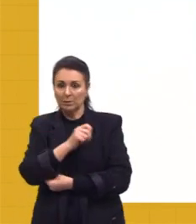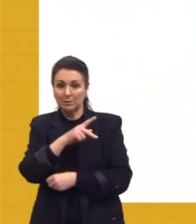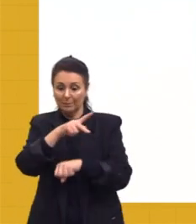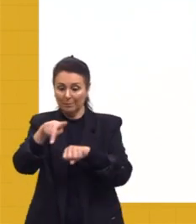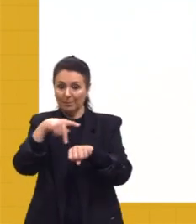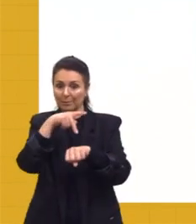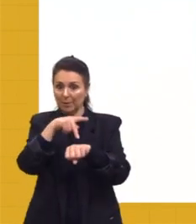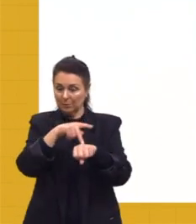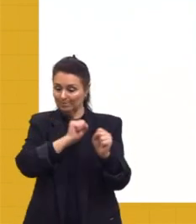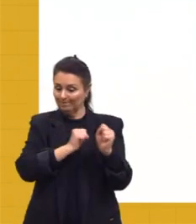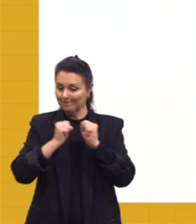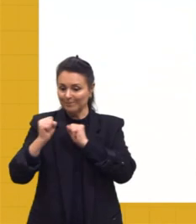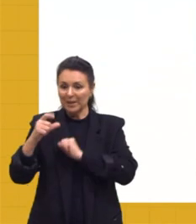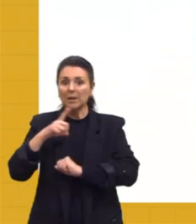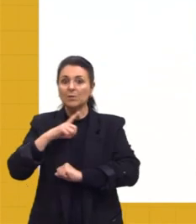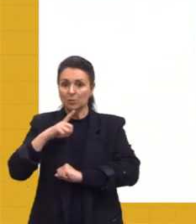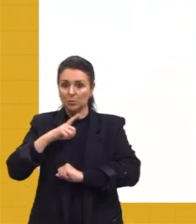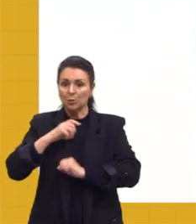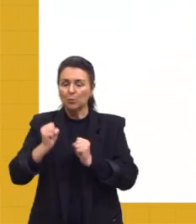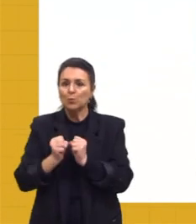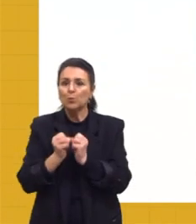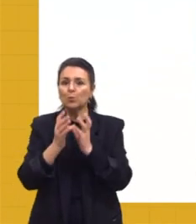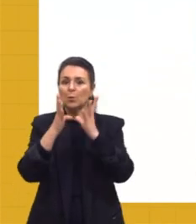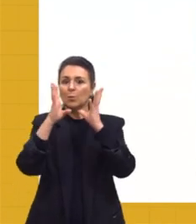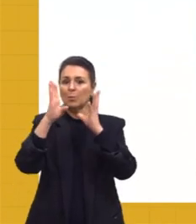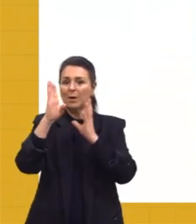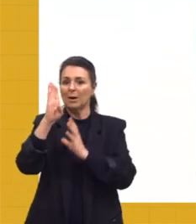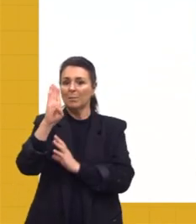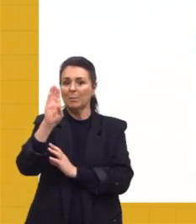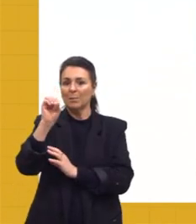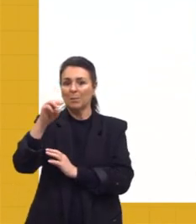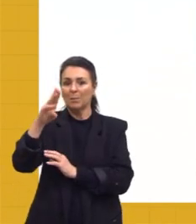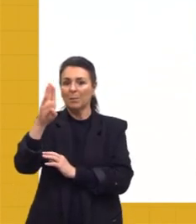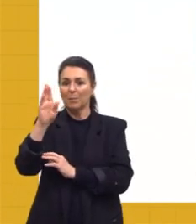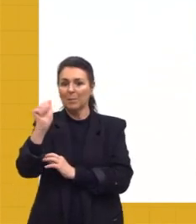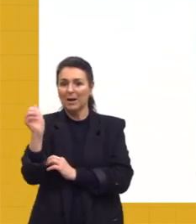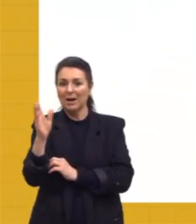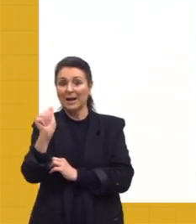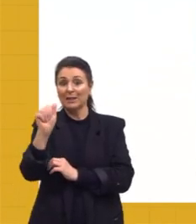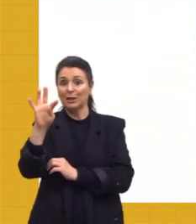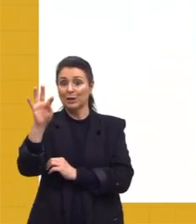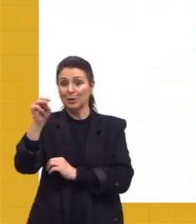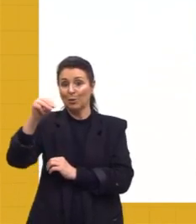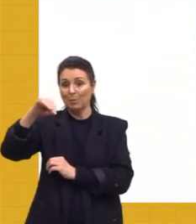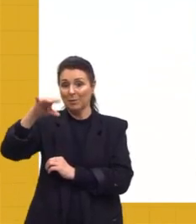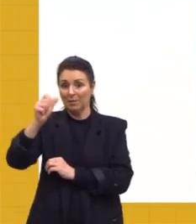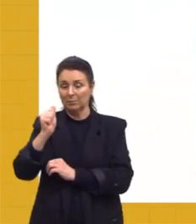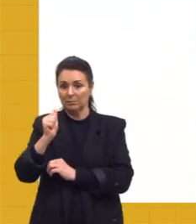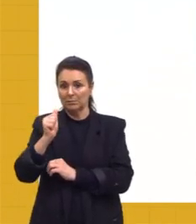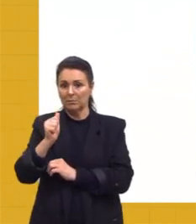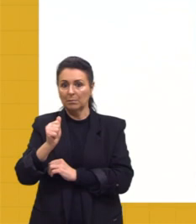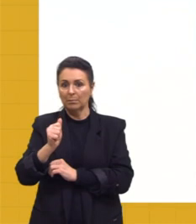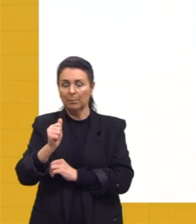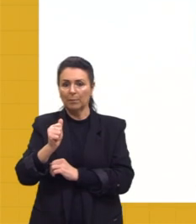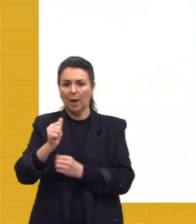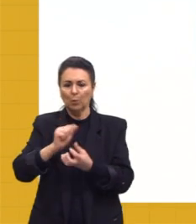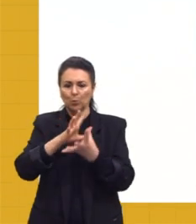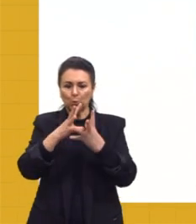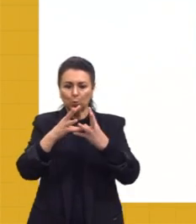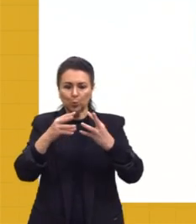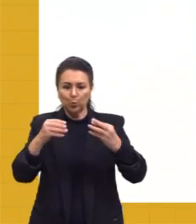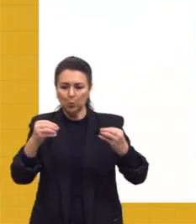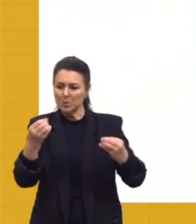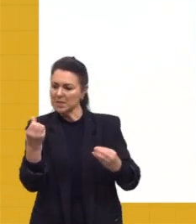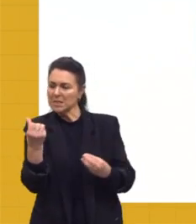elas tinham bombas atômicas para destruir seis vezes o nosso planeta imagina são seis né planetas Terras